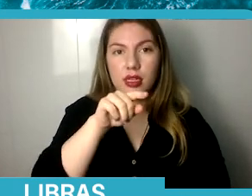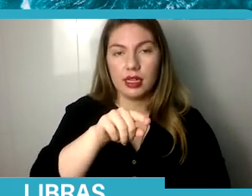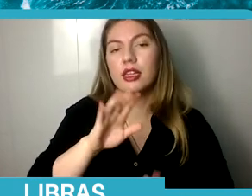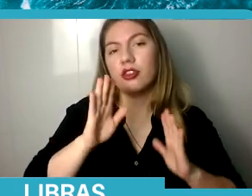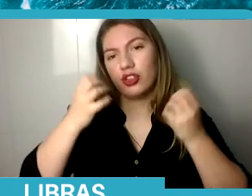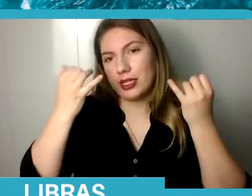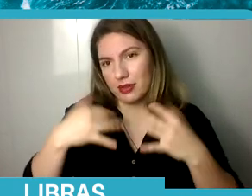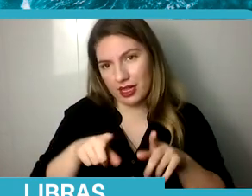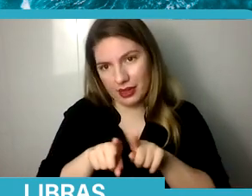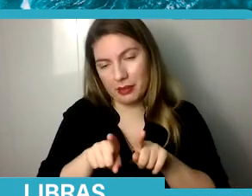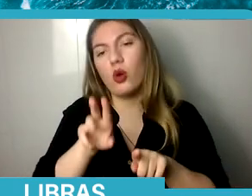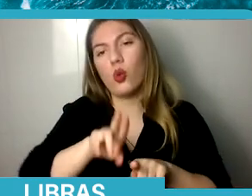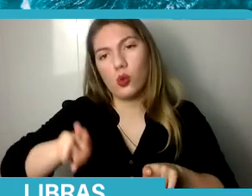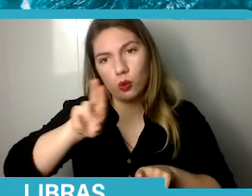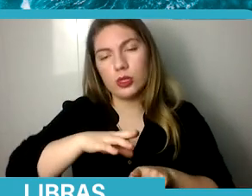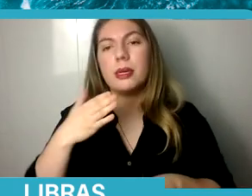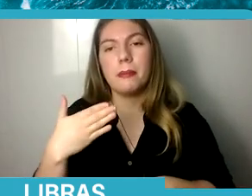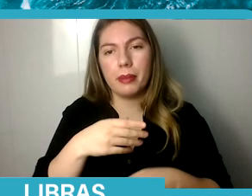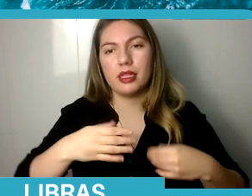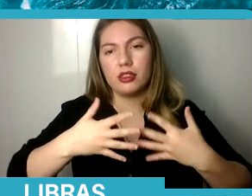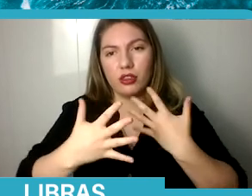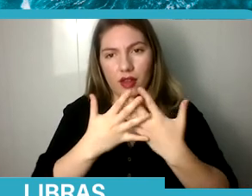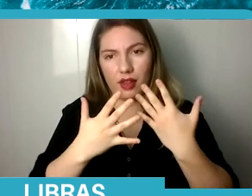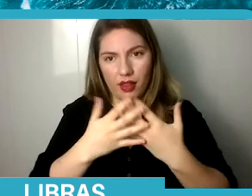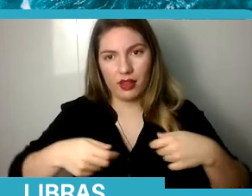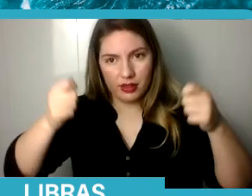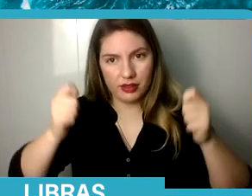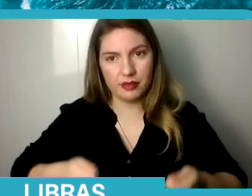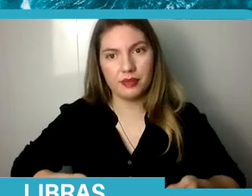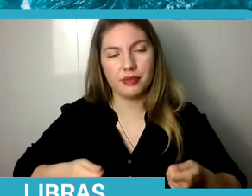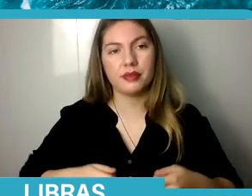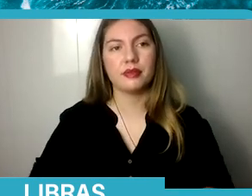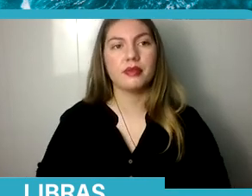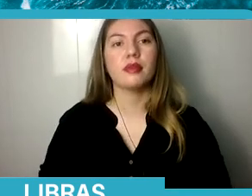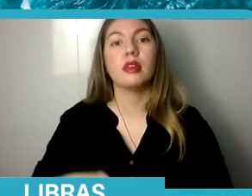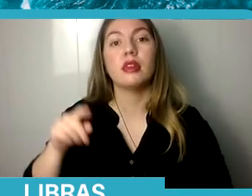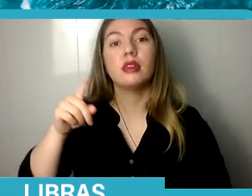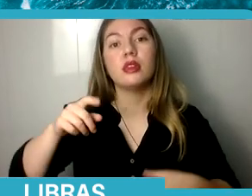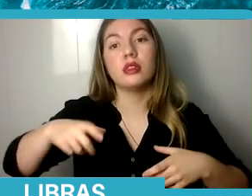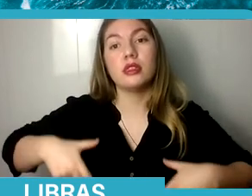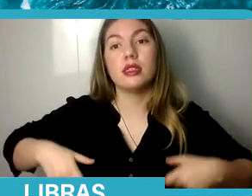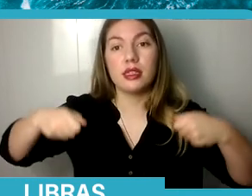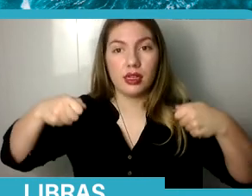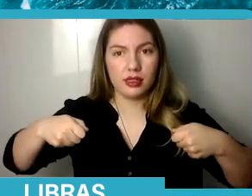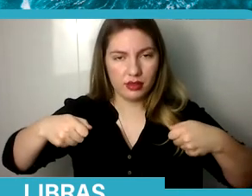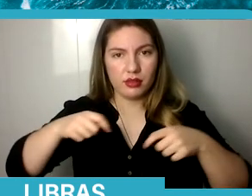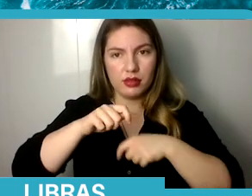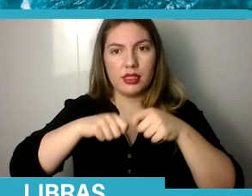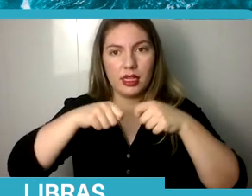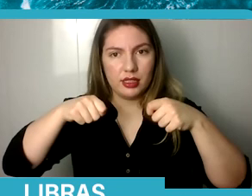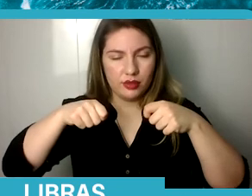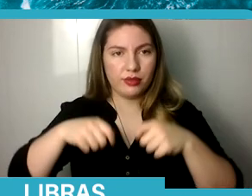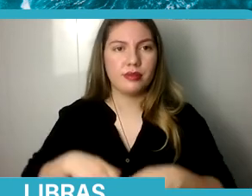não é corrente de pesca que eu já mencionei também pode passar Oi e o saquinhos também que eu já contém um